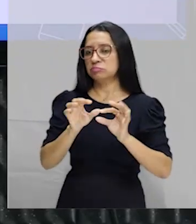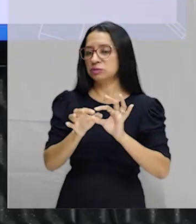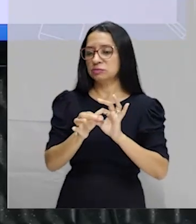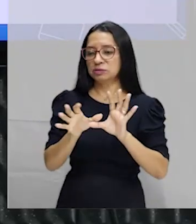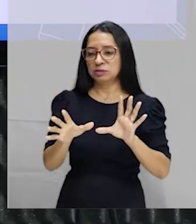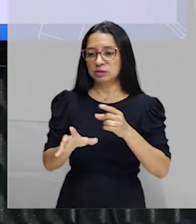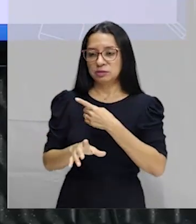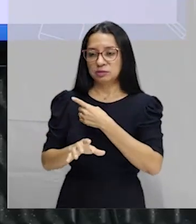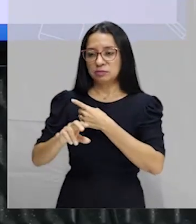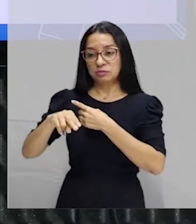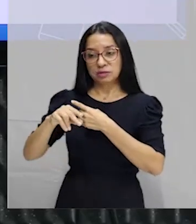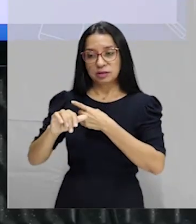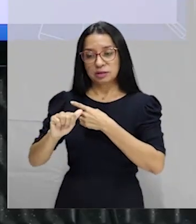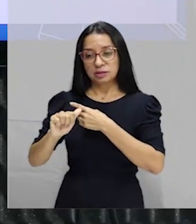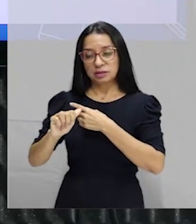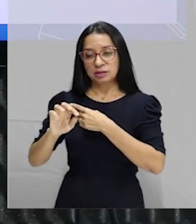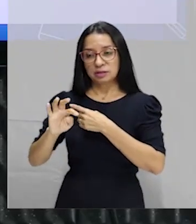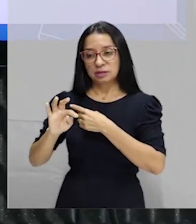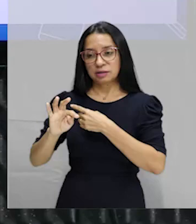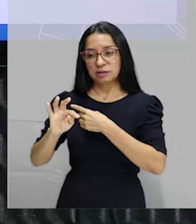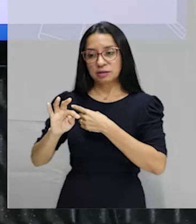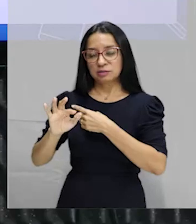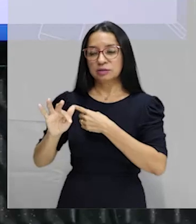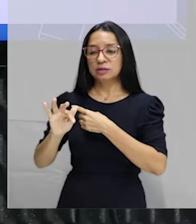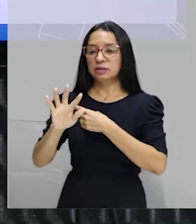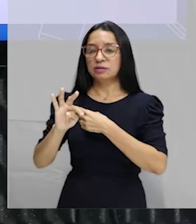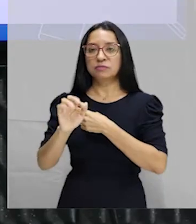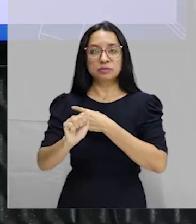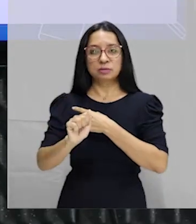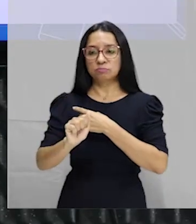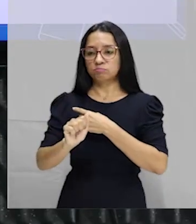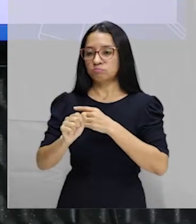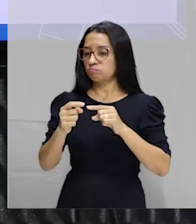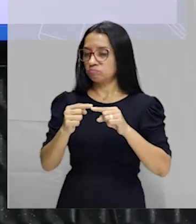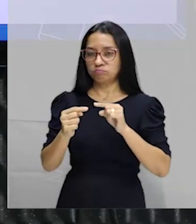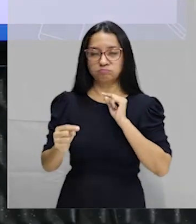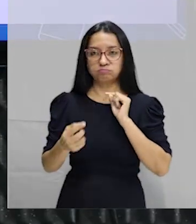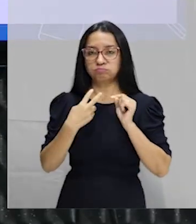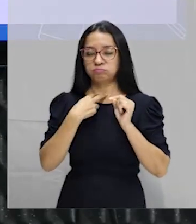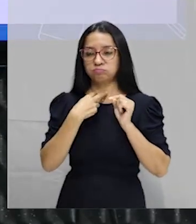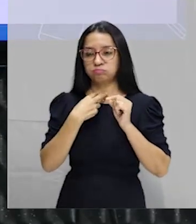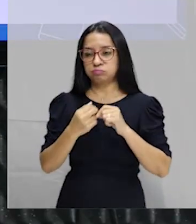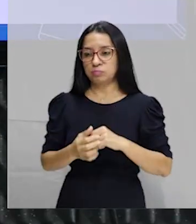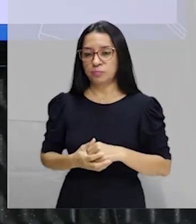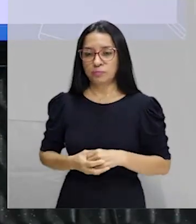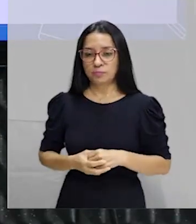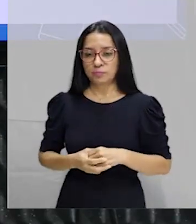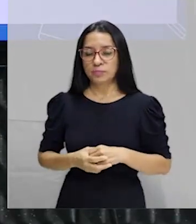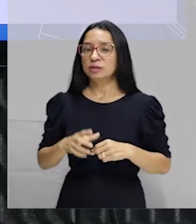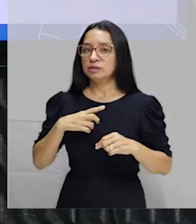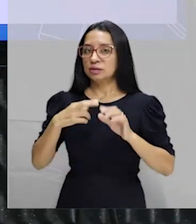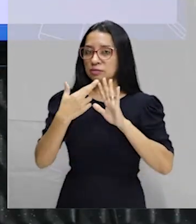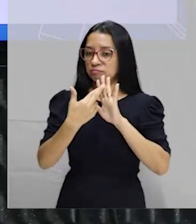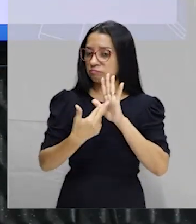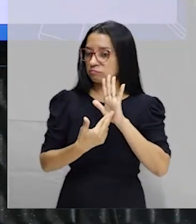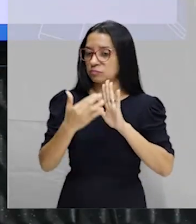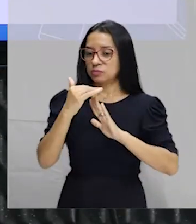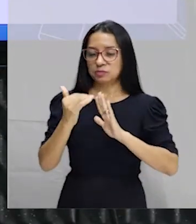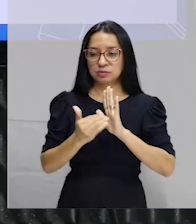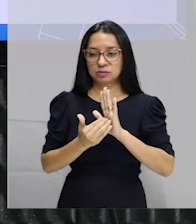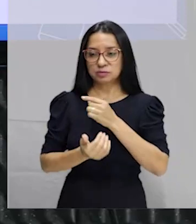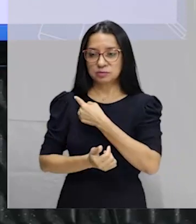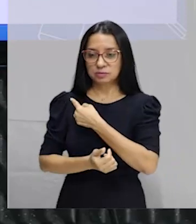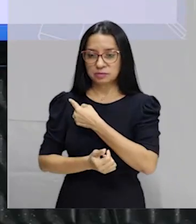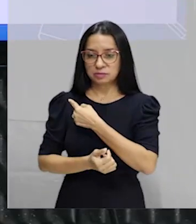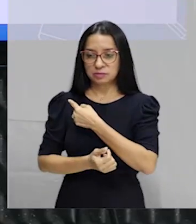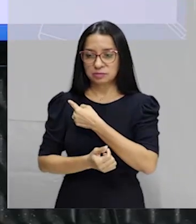NAFTA permite isso? Não. O mexicano, por exemplo, não pode entrar, né, nos Estados Unidos assim quando quer. Existe todo um regramento. Então, aqui está o